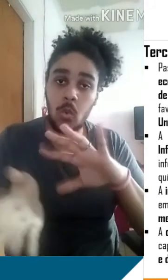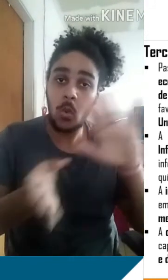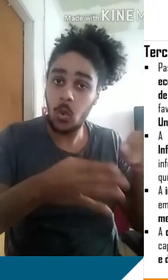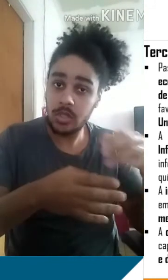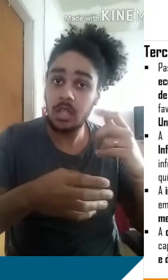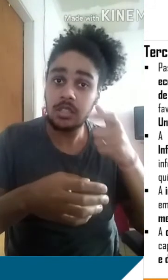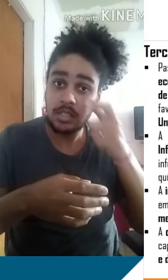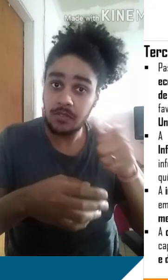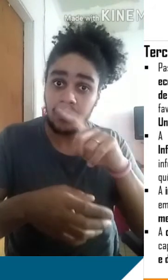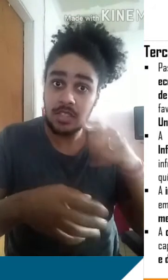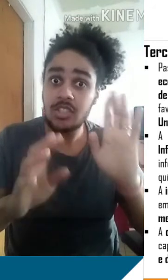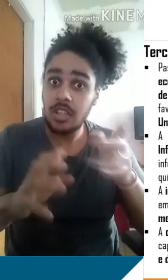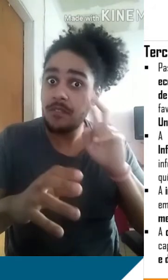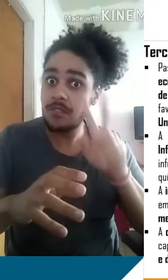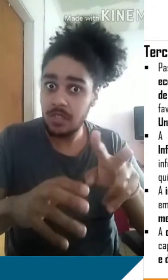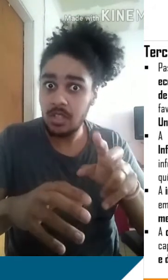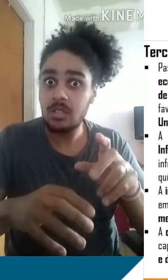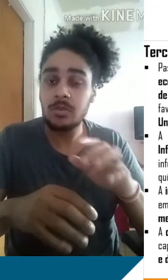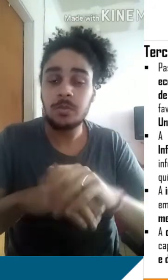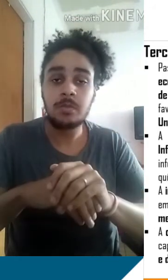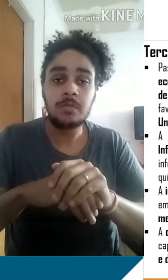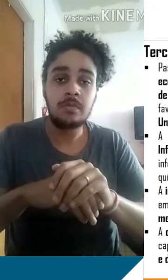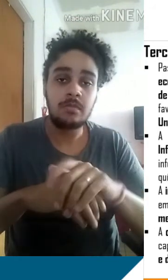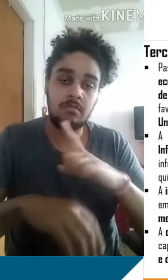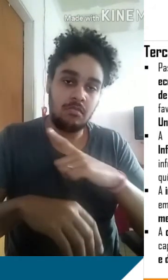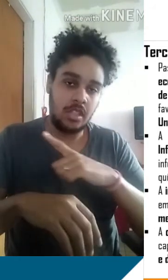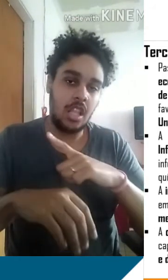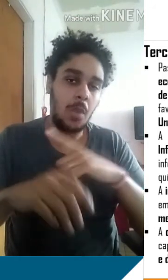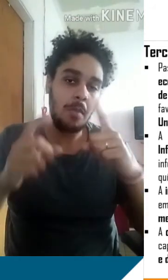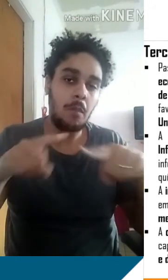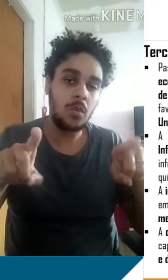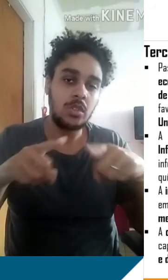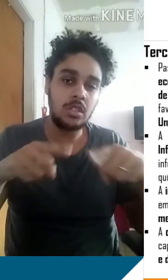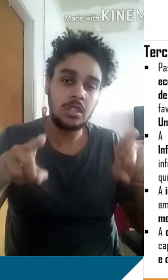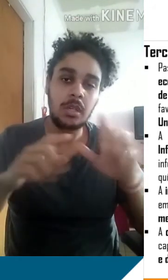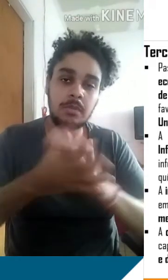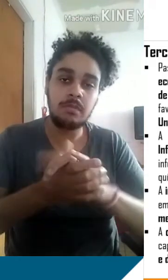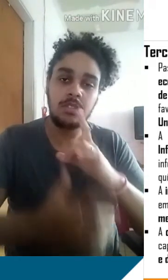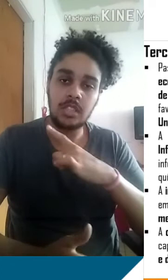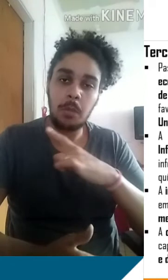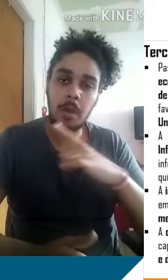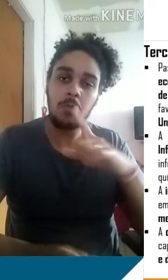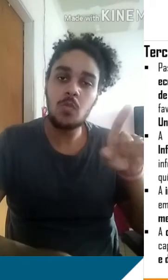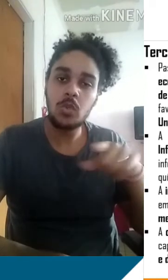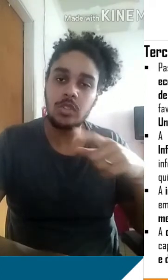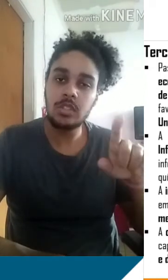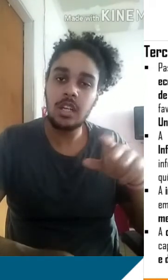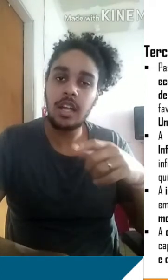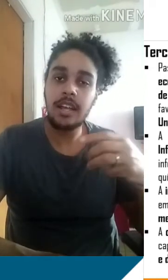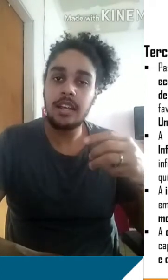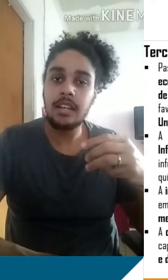posso tentar dar um jeito de passar isso para vocês, é a terceira do plural, uma música de uma banda chamada Engenheiros do Havaí, né, que fala sobre essa